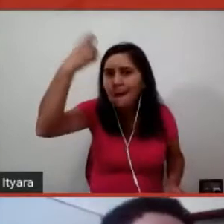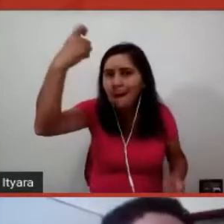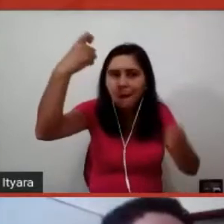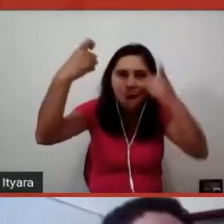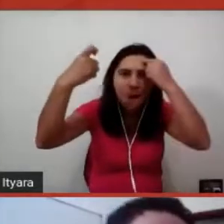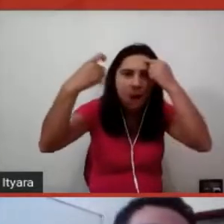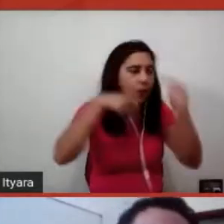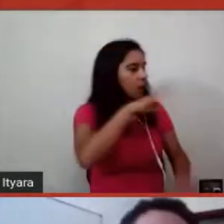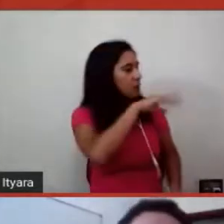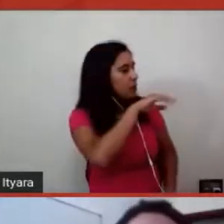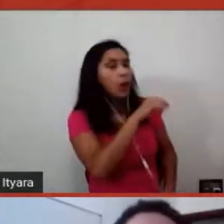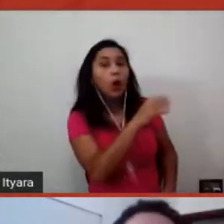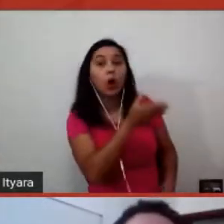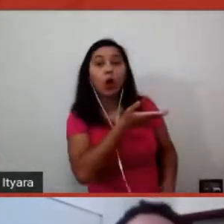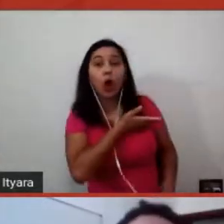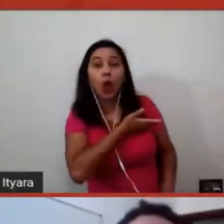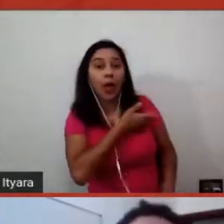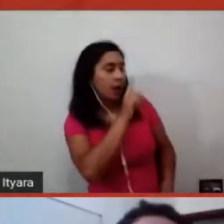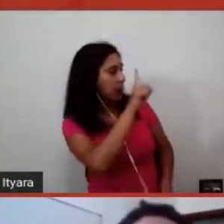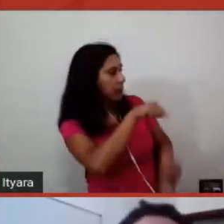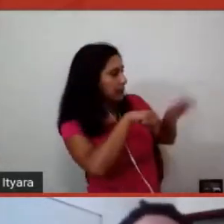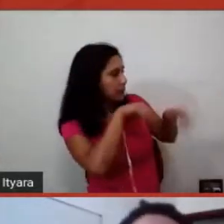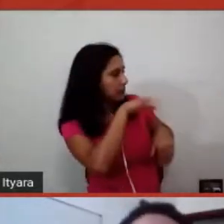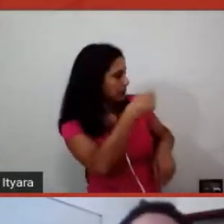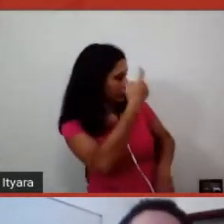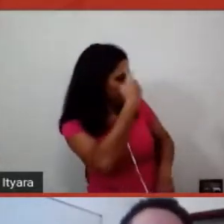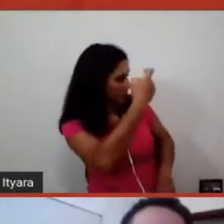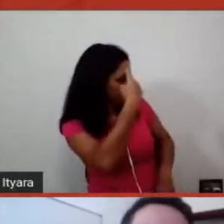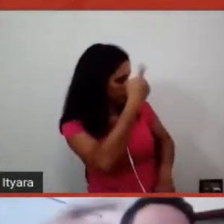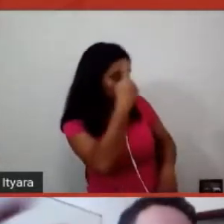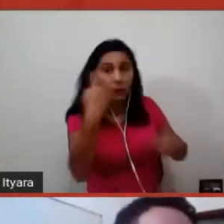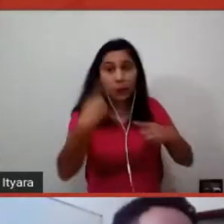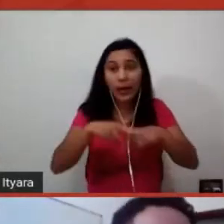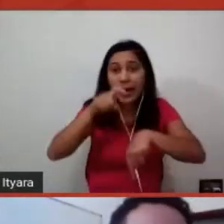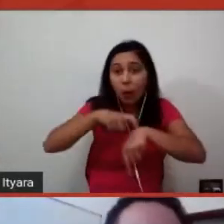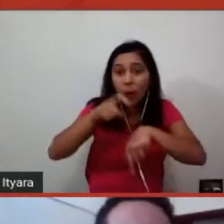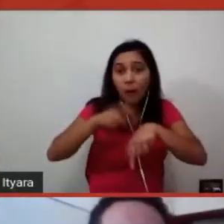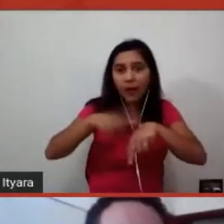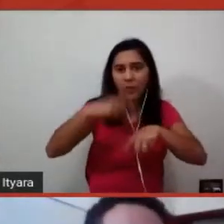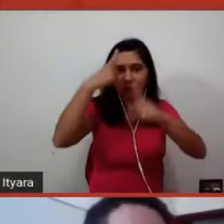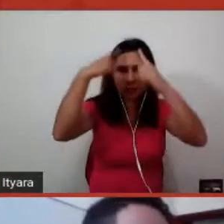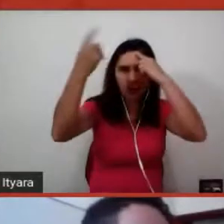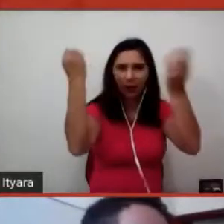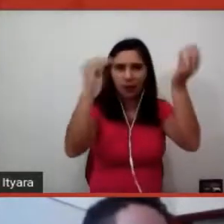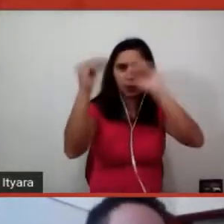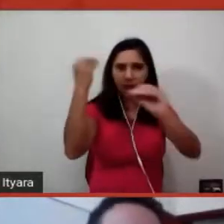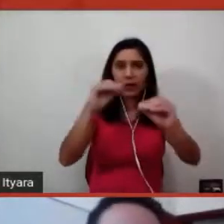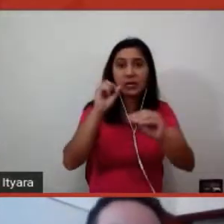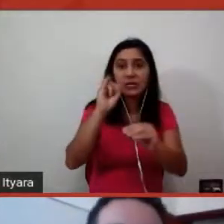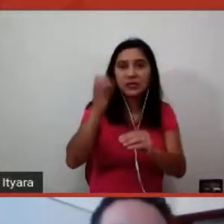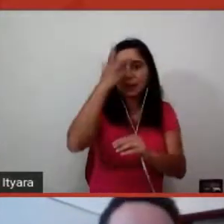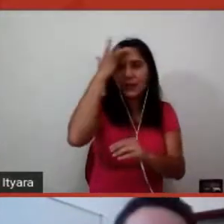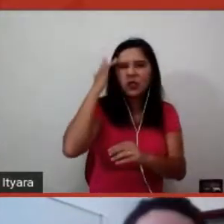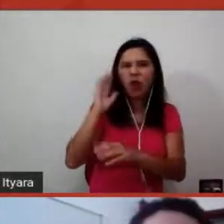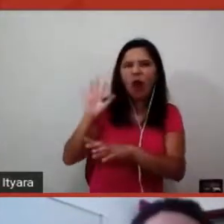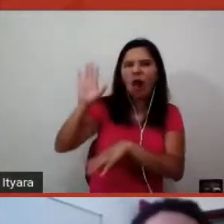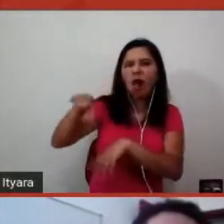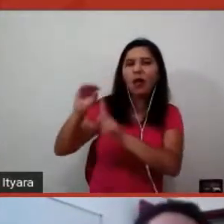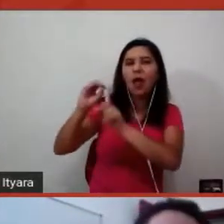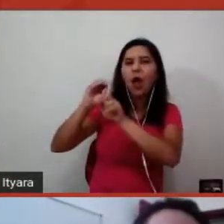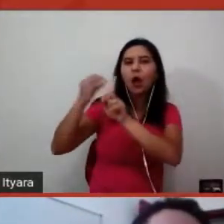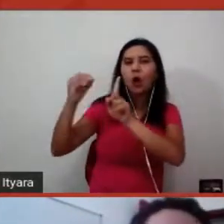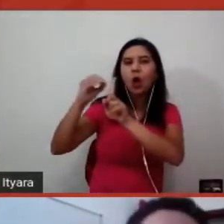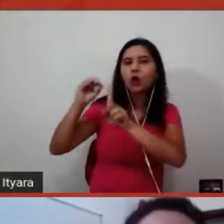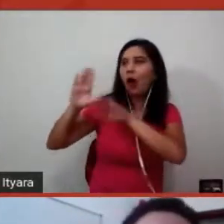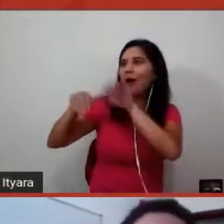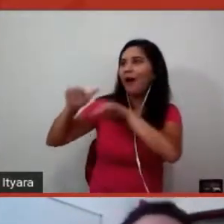né? Por quê? Momento de brainstorming, se alguém procura acessar um livro, ou joga no Google, alguma coisa assim, já